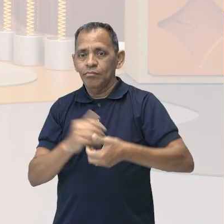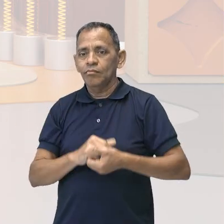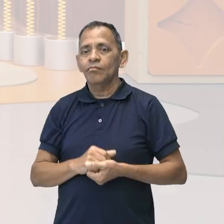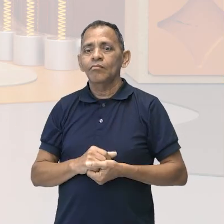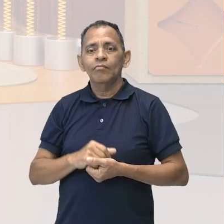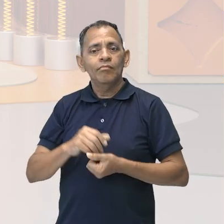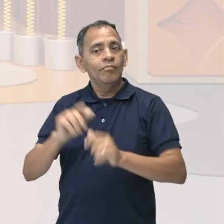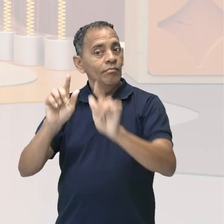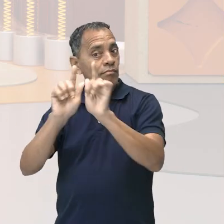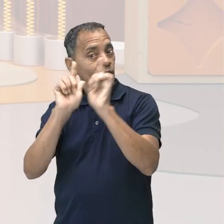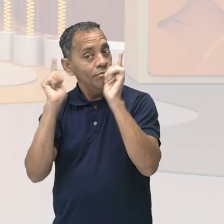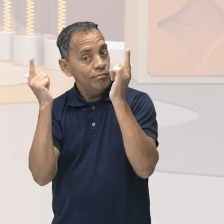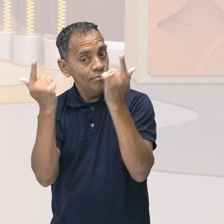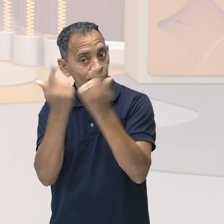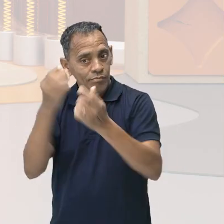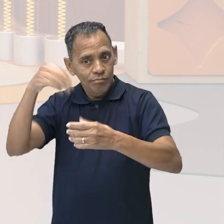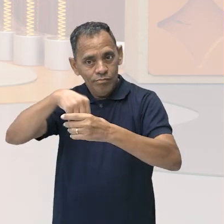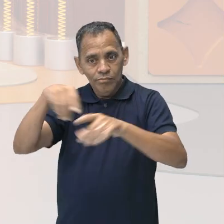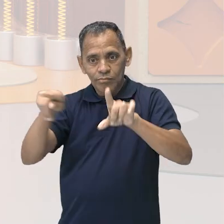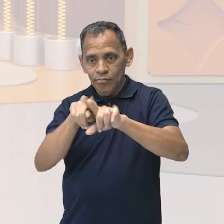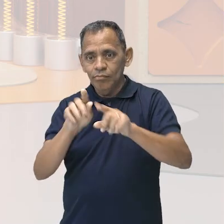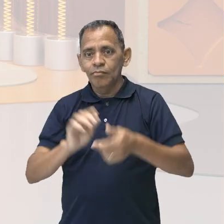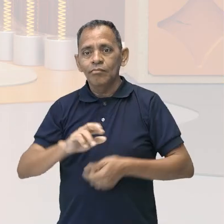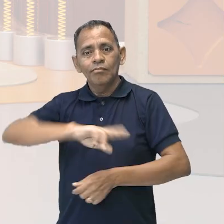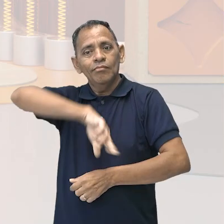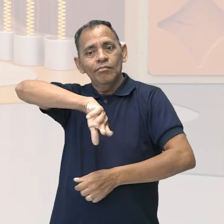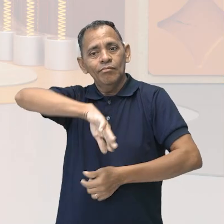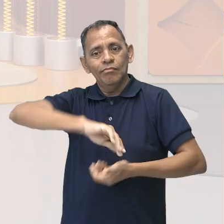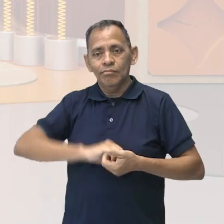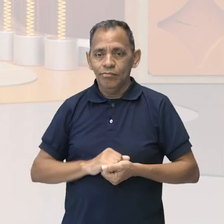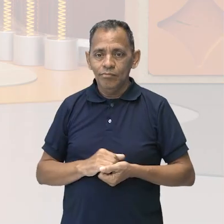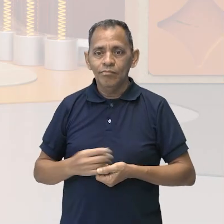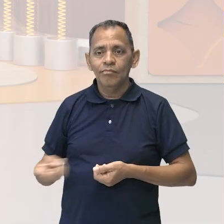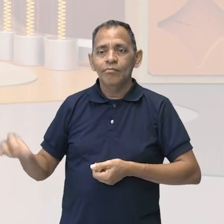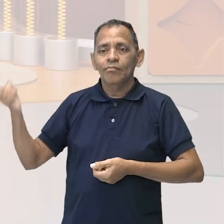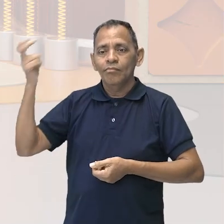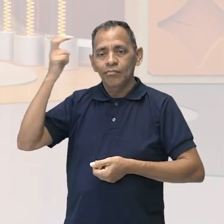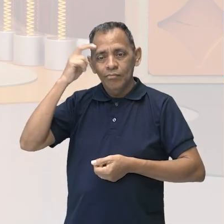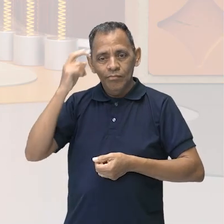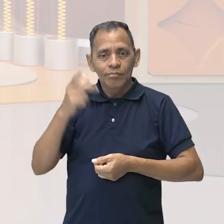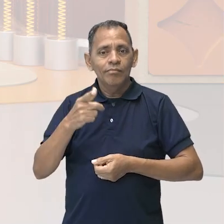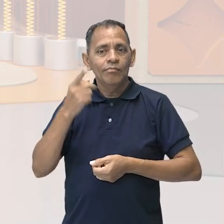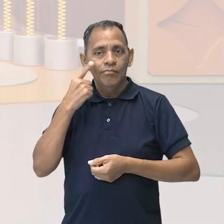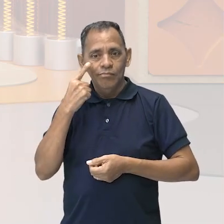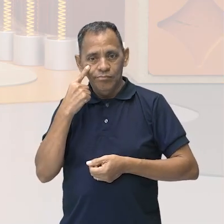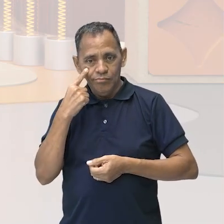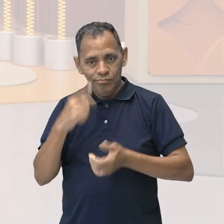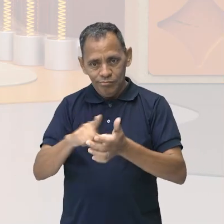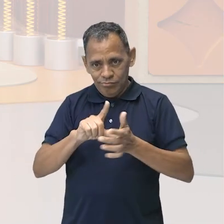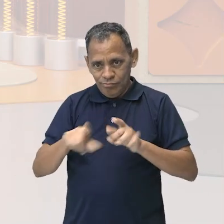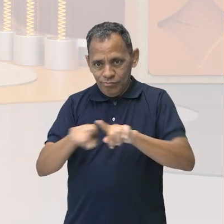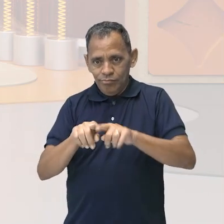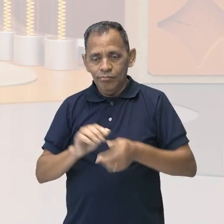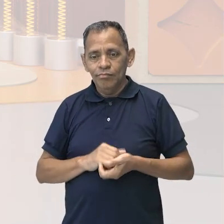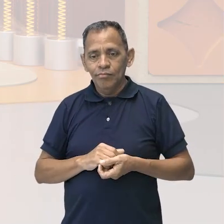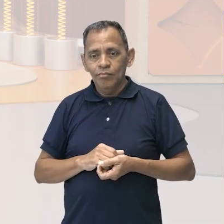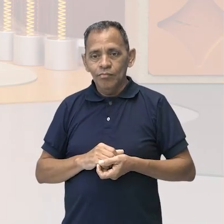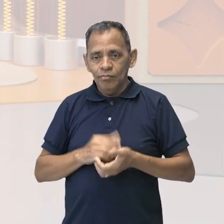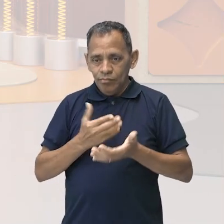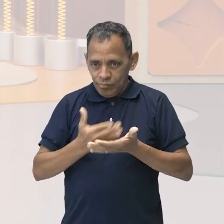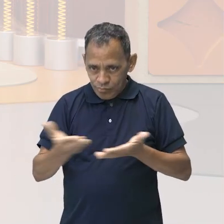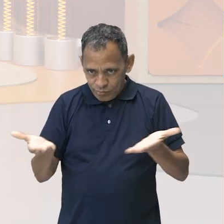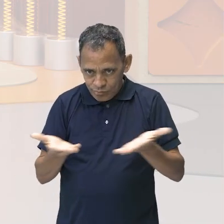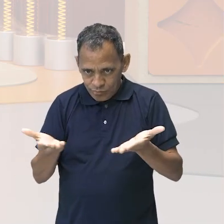é mais geográfica, tá certo? Não é aquela que a gente estava vendo, que é mais cultural, por assim dizer. Bem, a partir desse momento, eu gostaria de